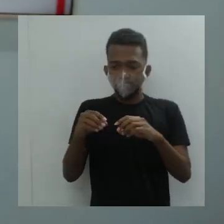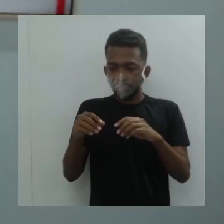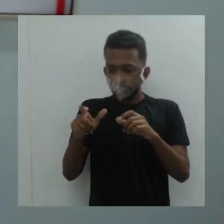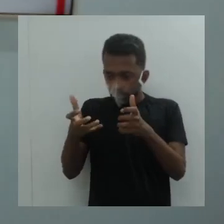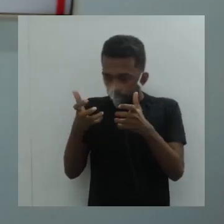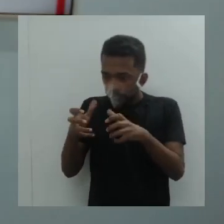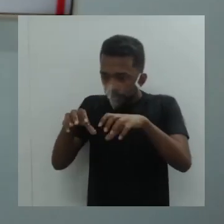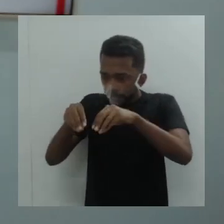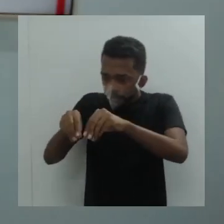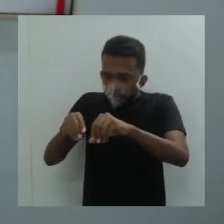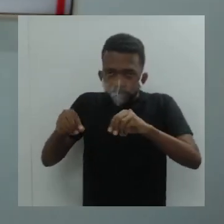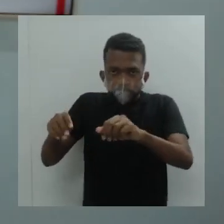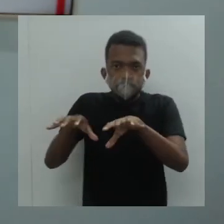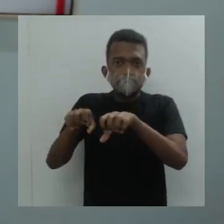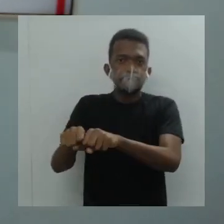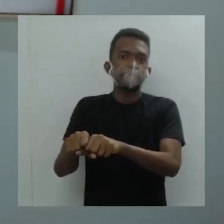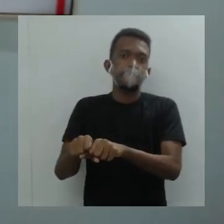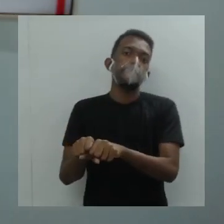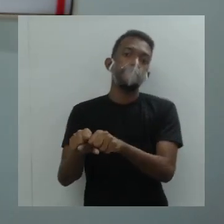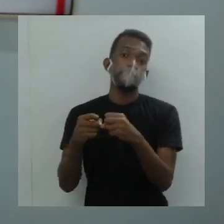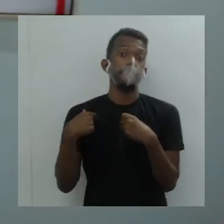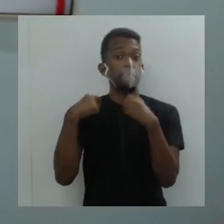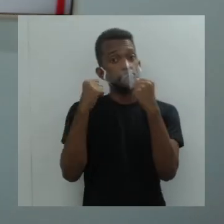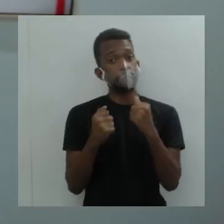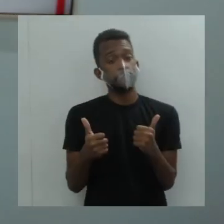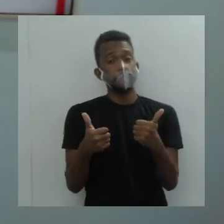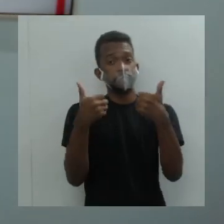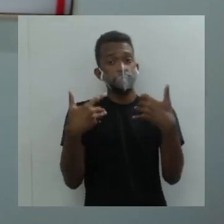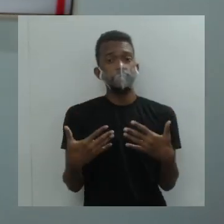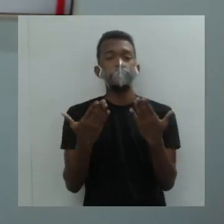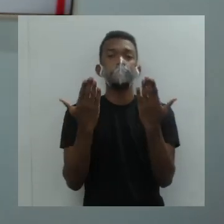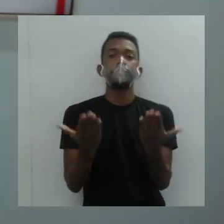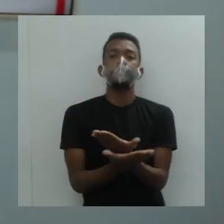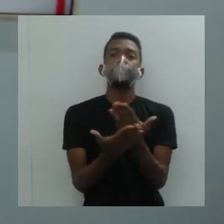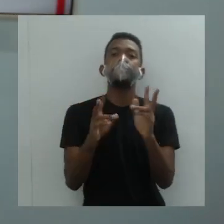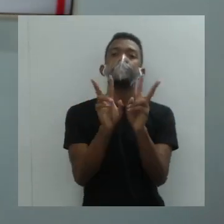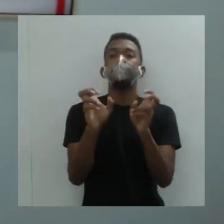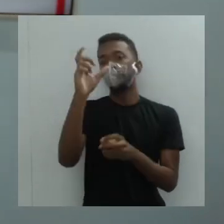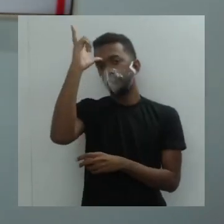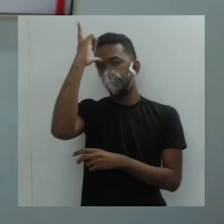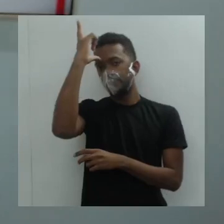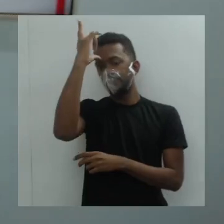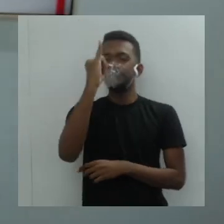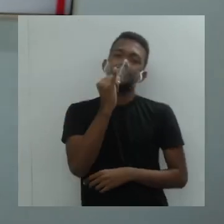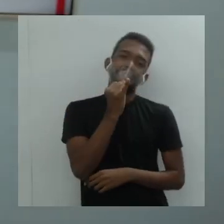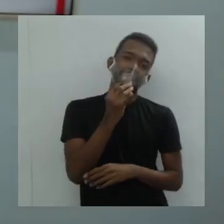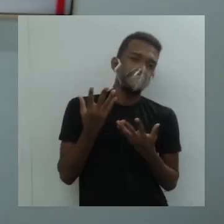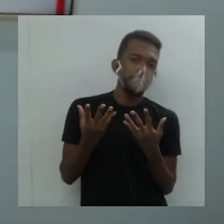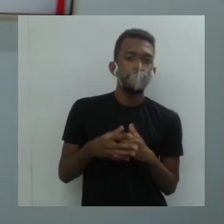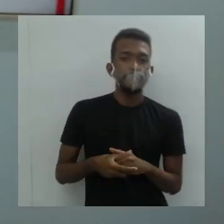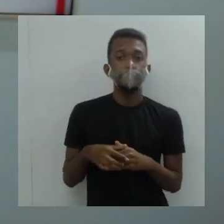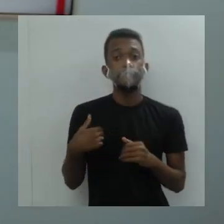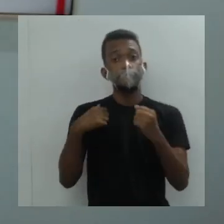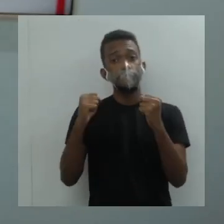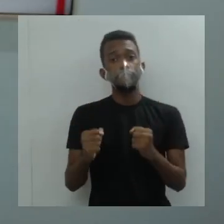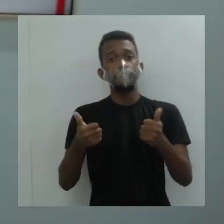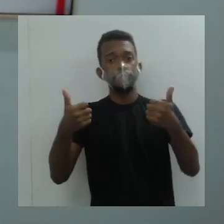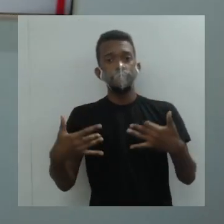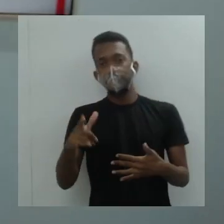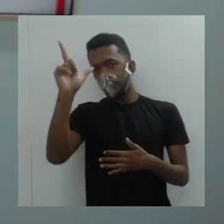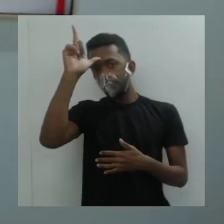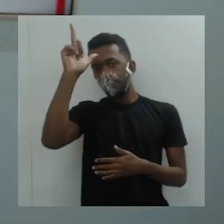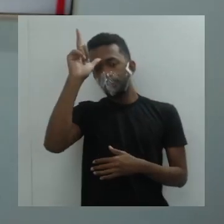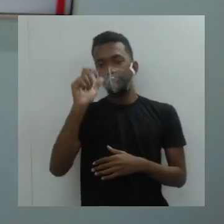territoriais. Eu poderia falar aqui com vocês da Alemanha, por exemplo. Poderia trazer o exemplo